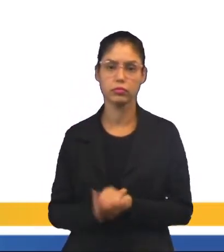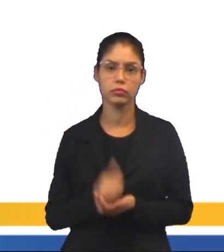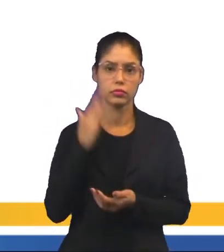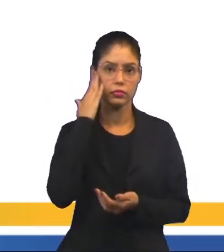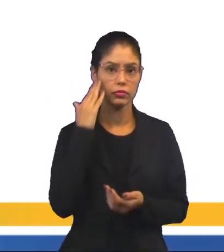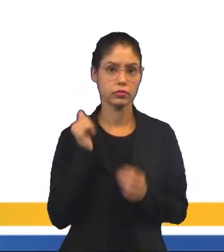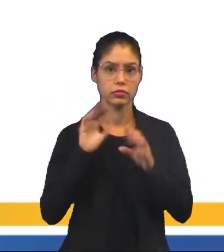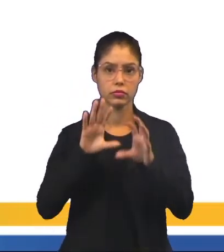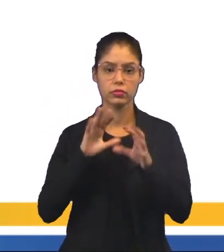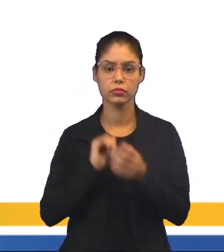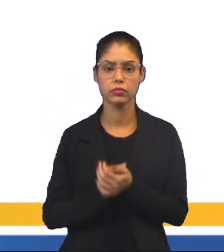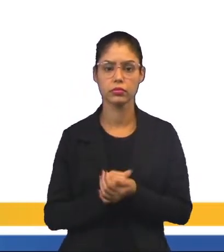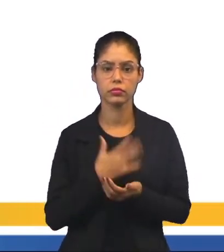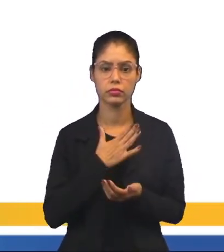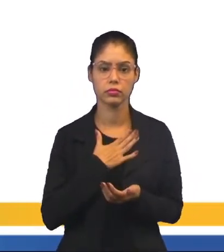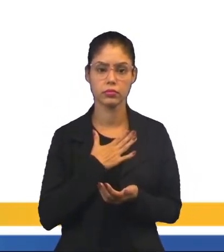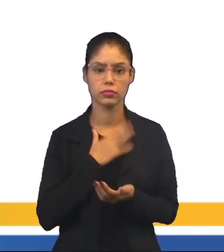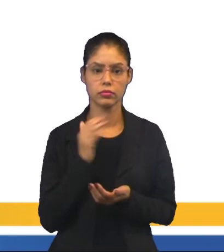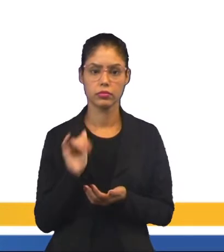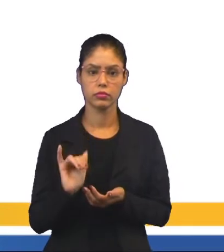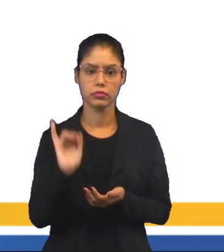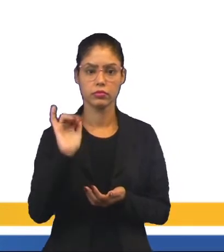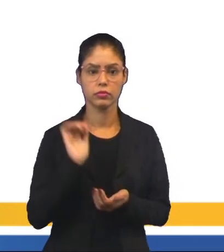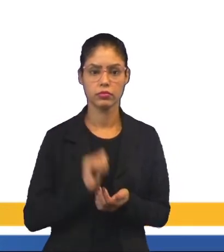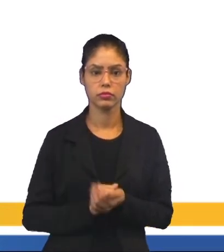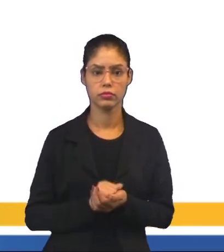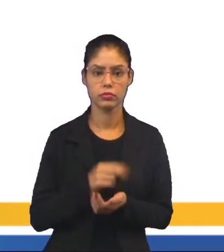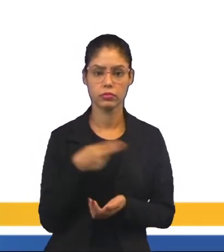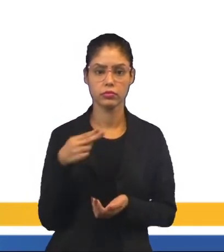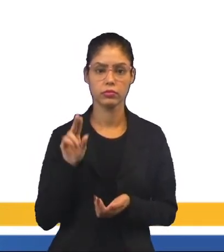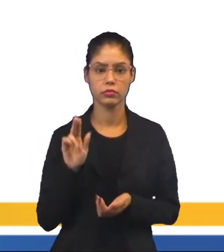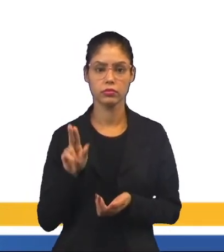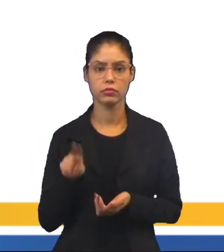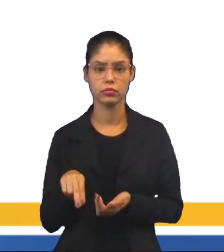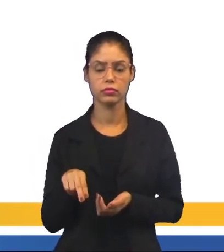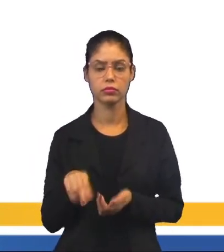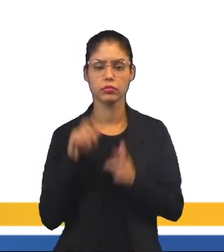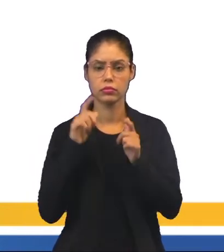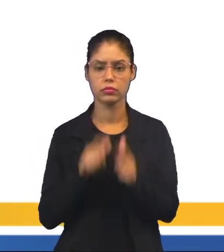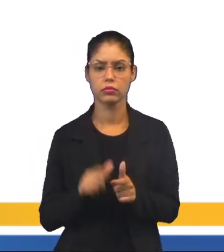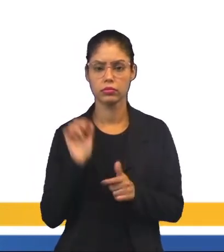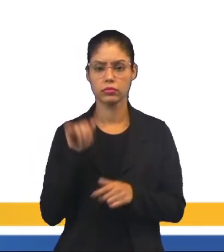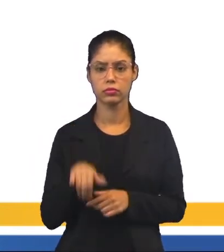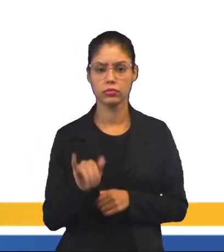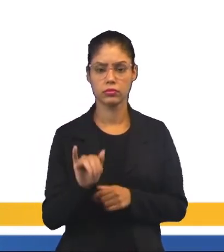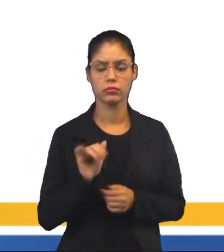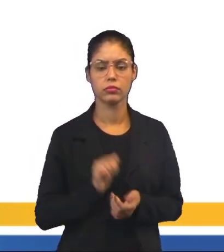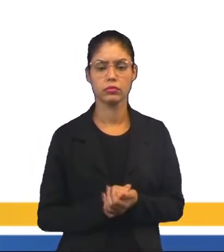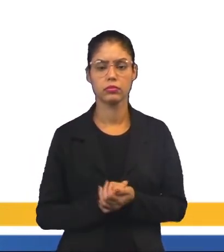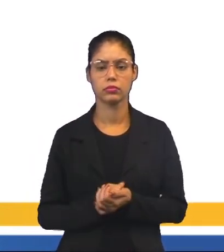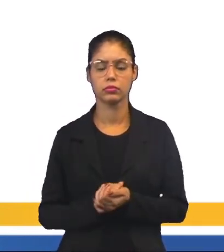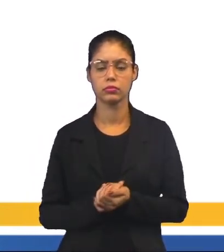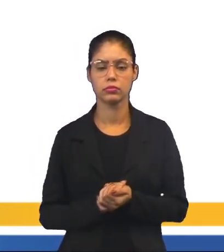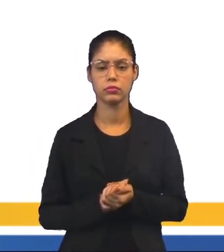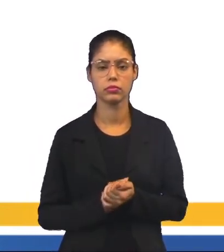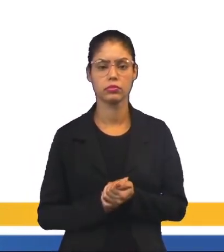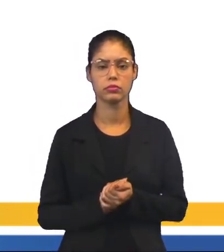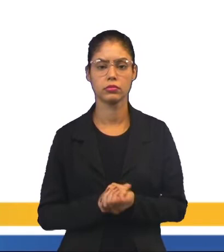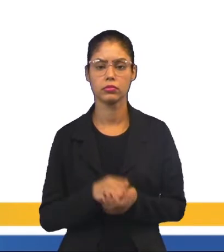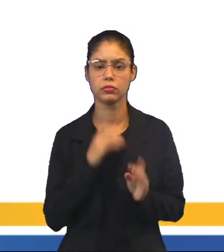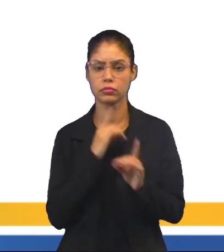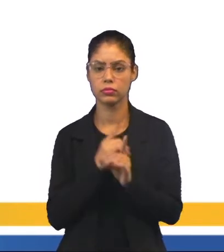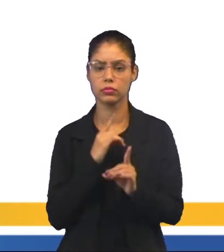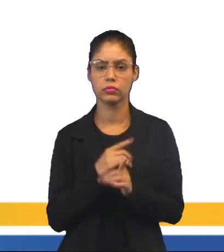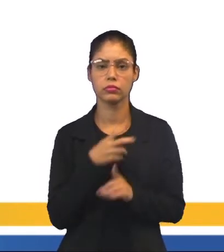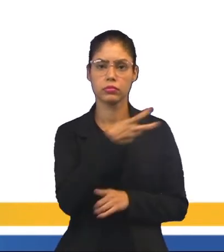Sabendo disso, o meu Y é igual a N, onde o eixo Y, tá, é